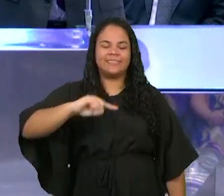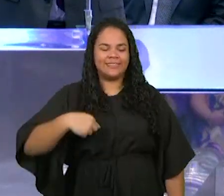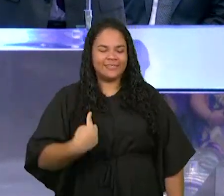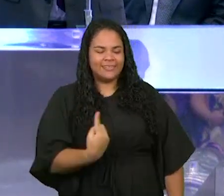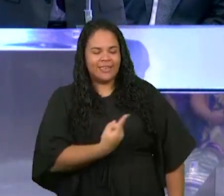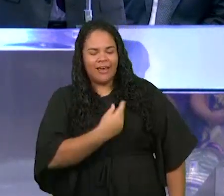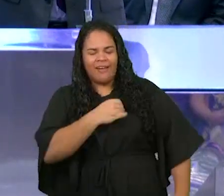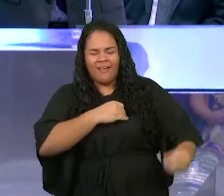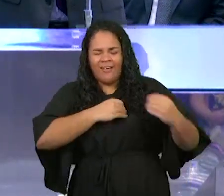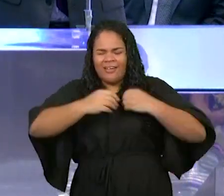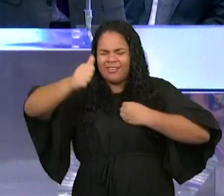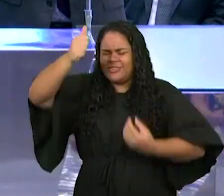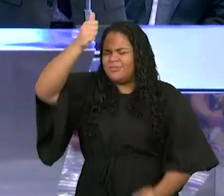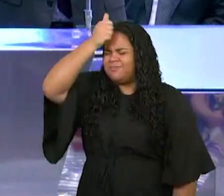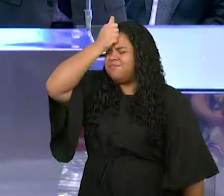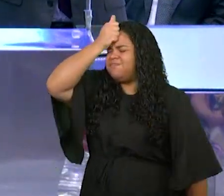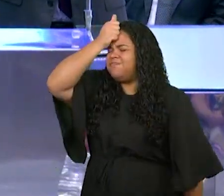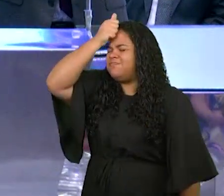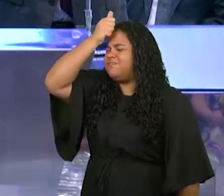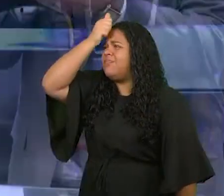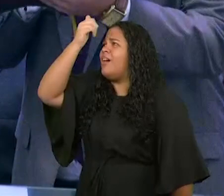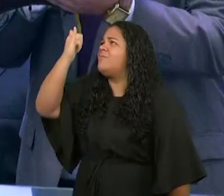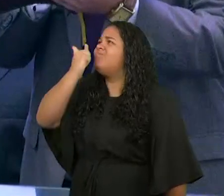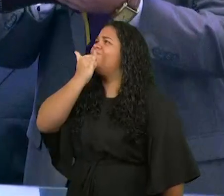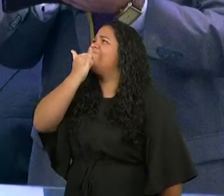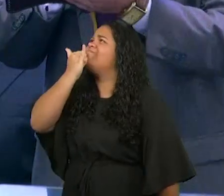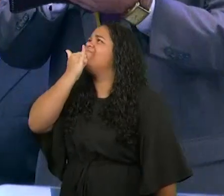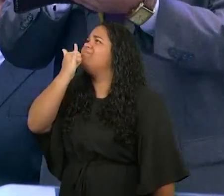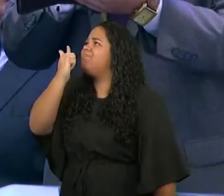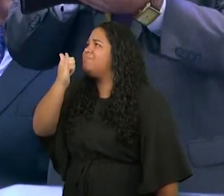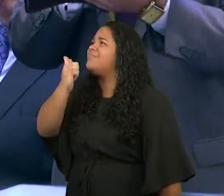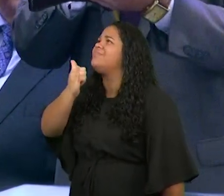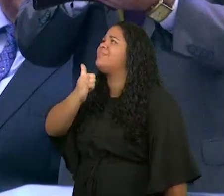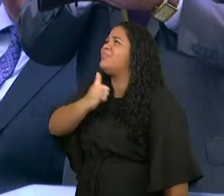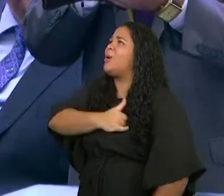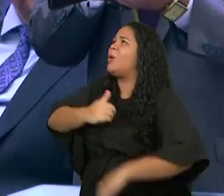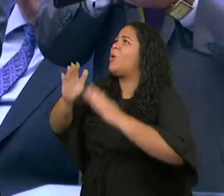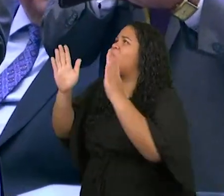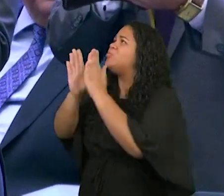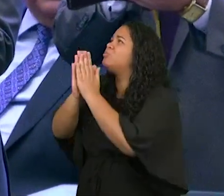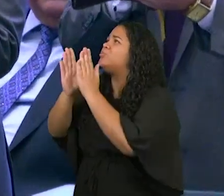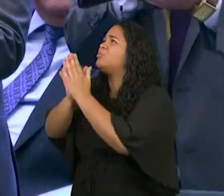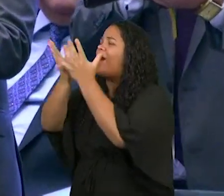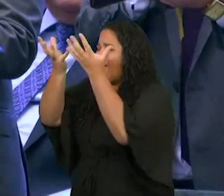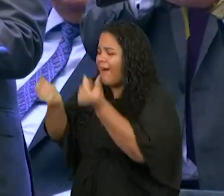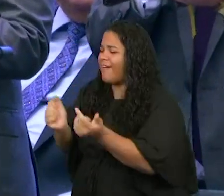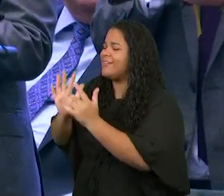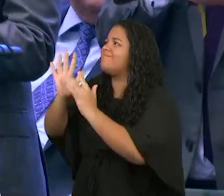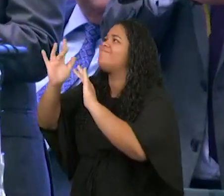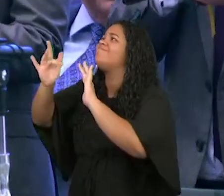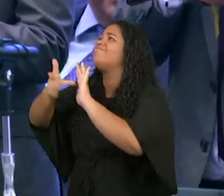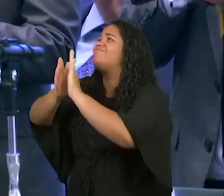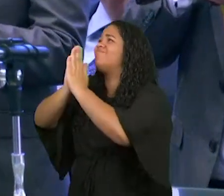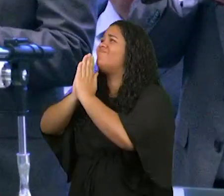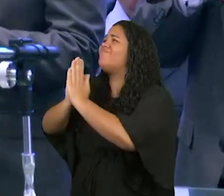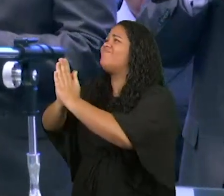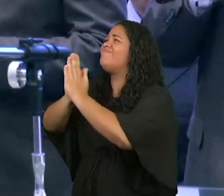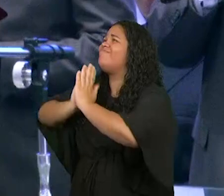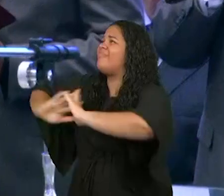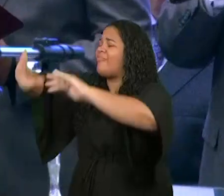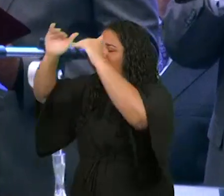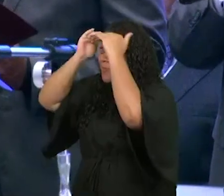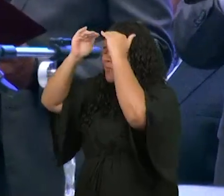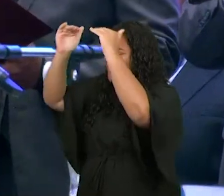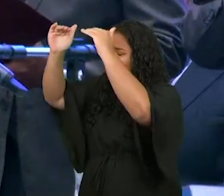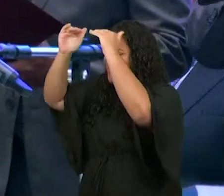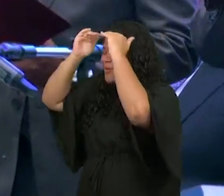serei. Se nós a ti confessar e seguimos a tua luz, diga. Pois a tua